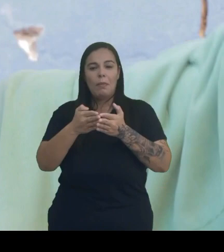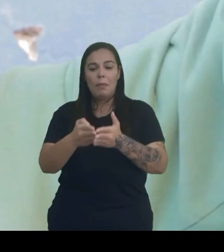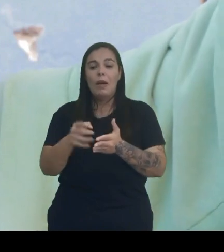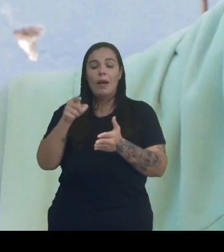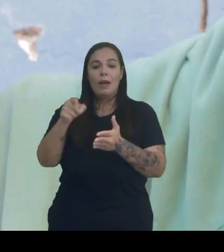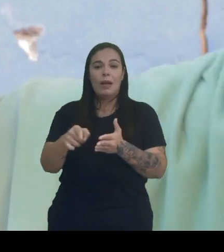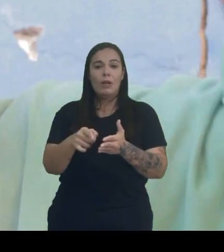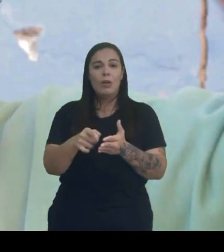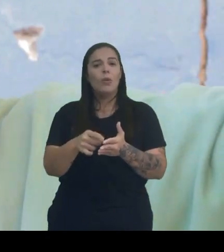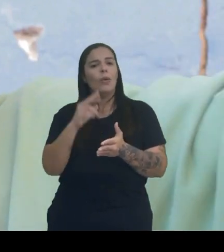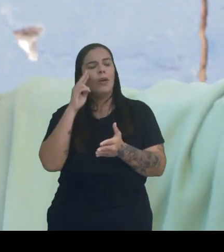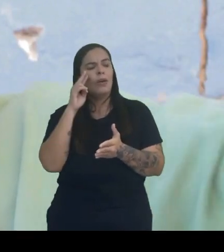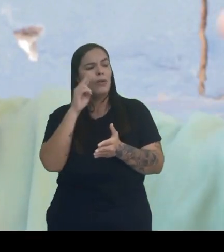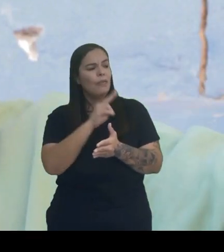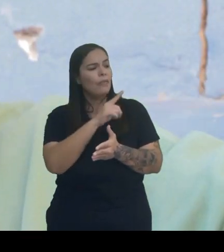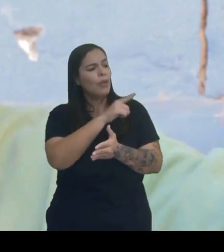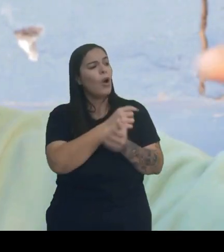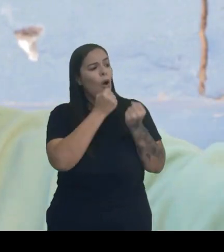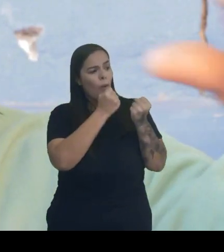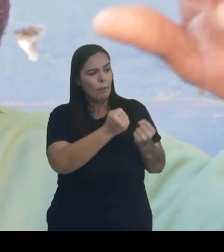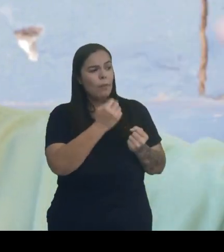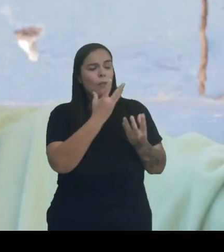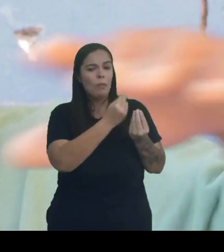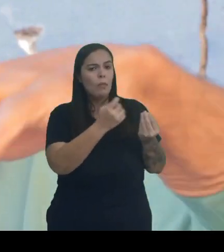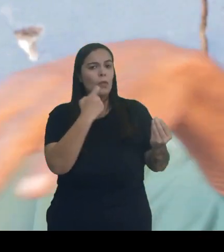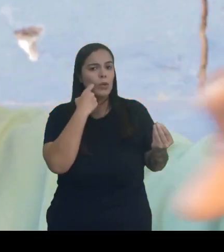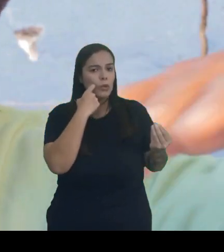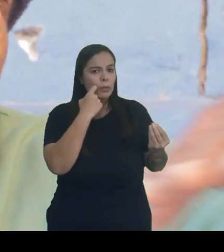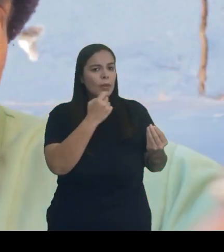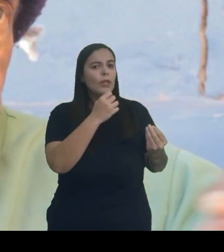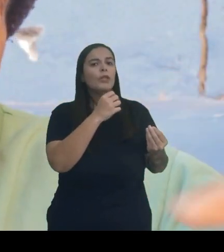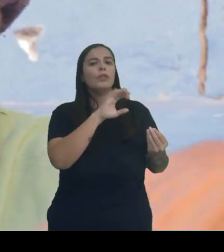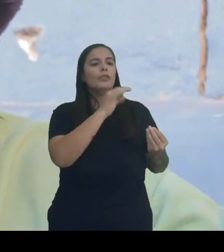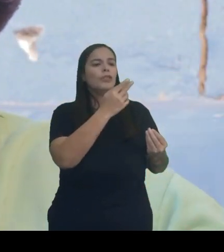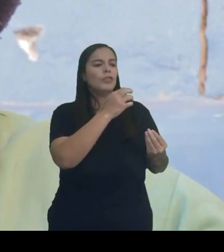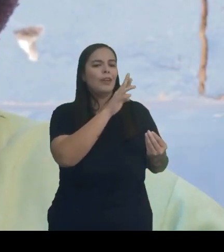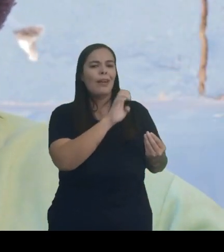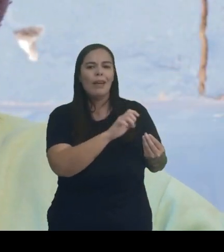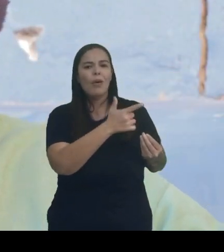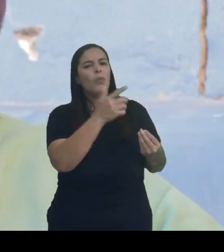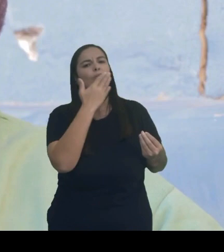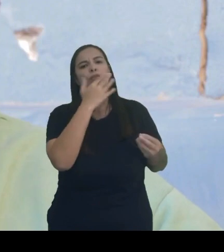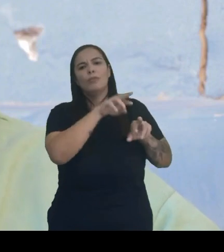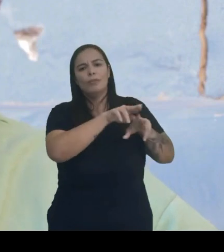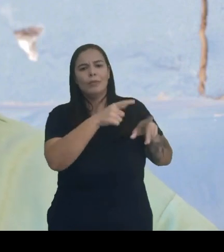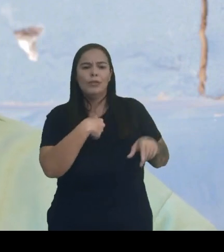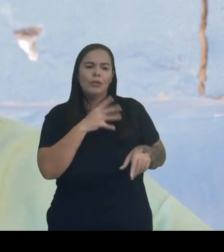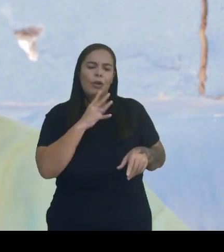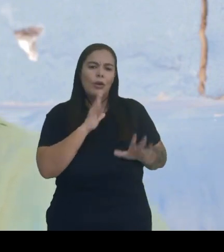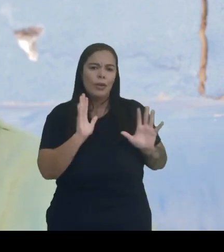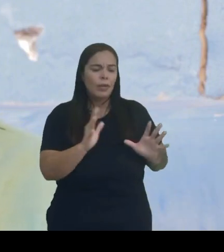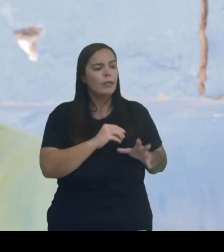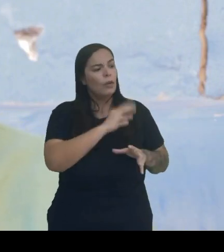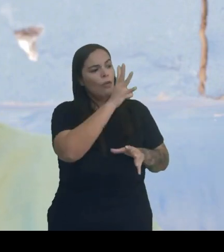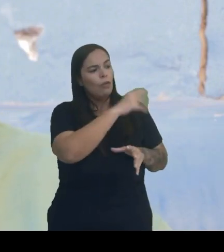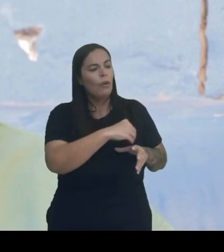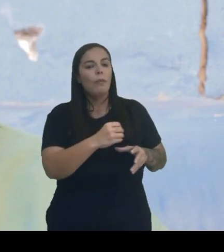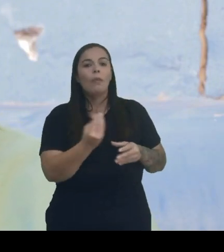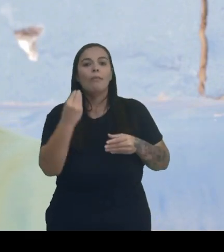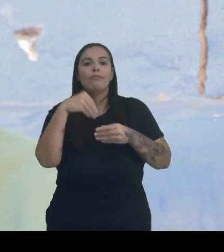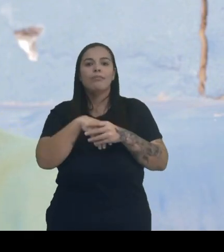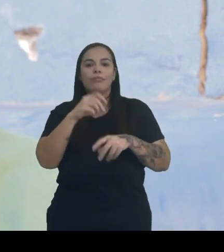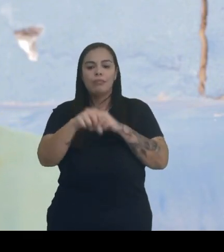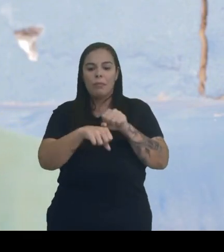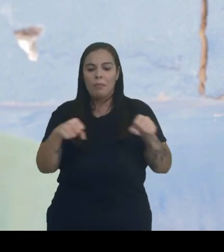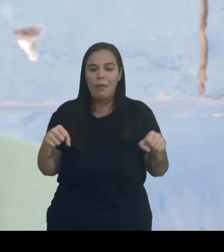olha aí, dá muito peixe, hein? Tem muito xarel, fala, o peixe que tiver, a gente conhece. Vamos amarrar para fora. O que é amarrar para fora? Quando